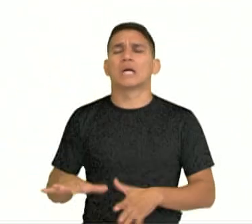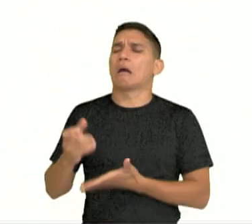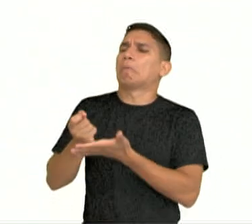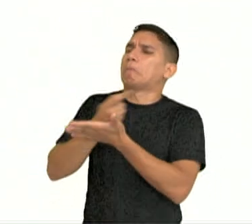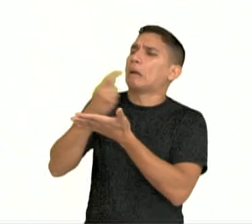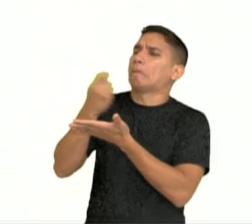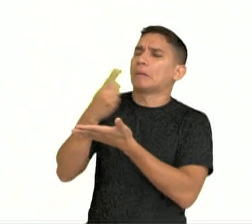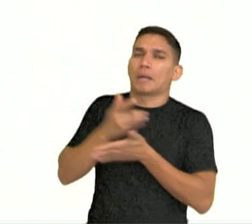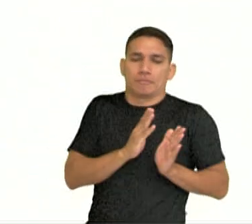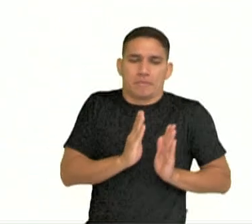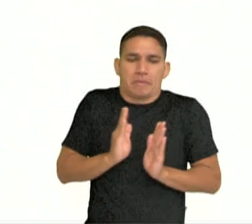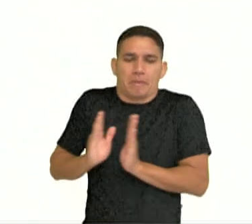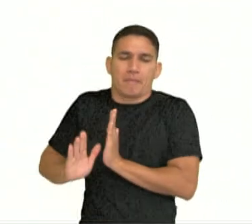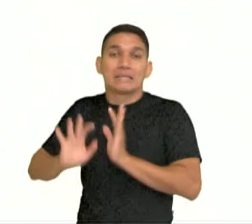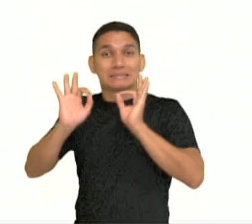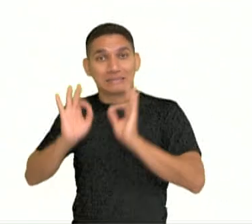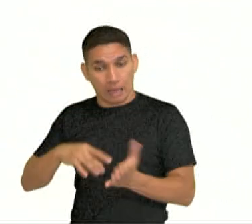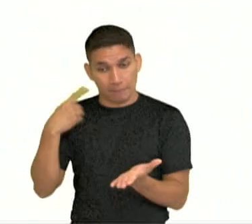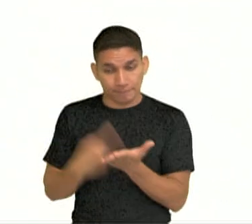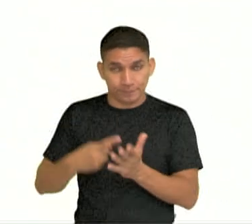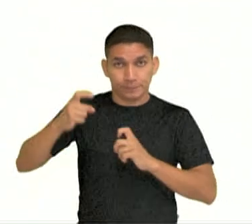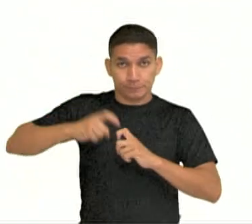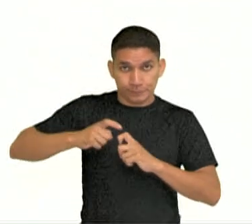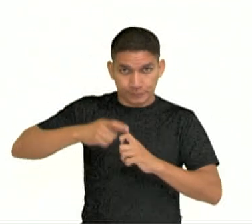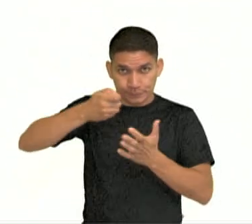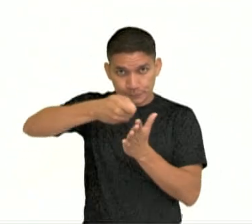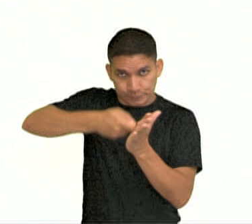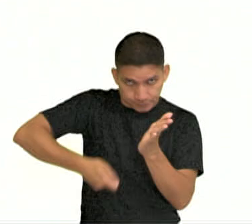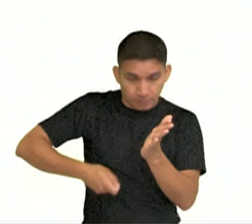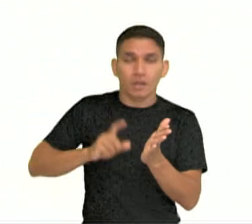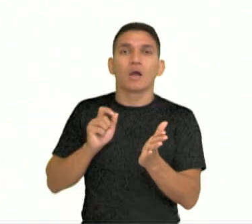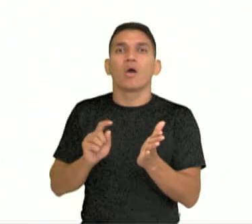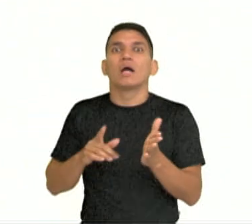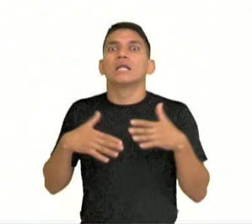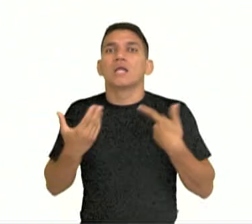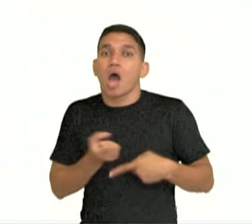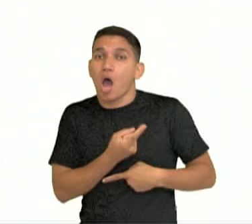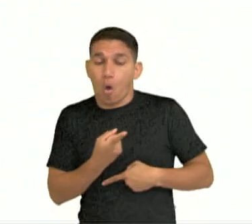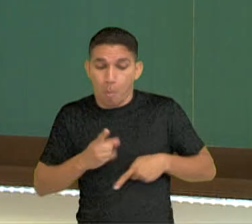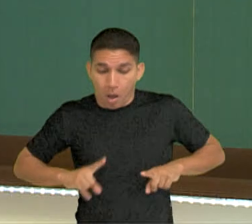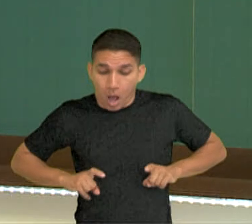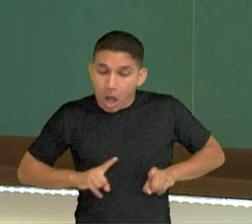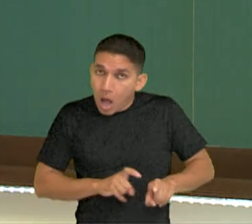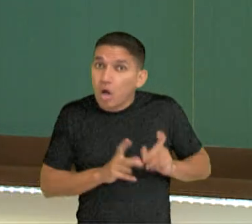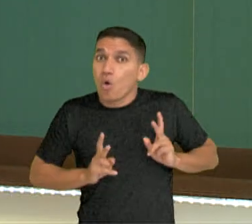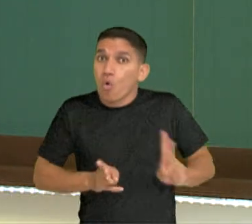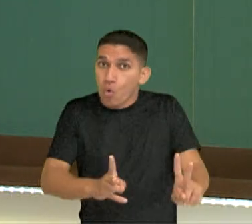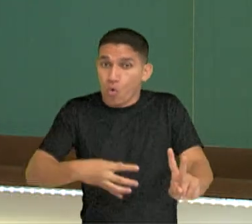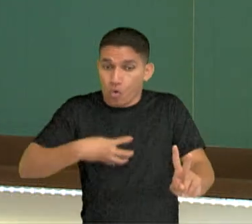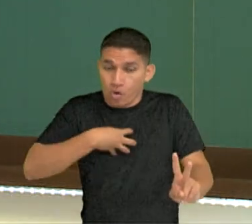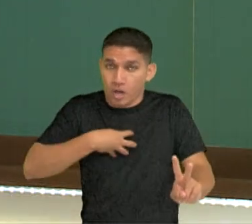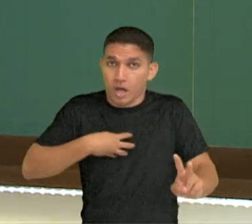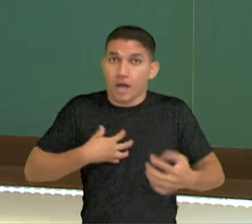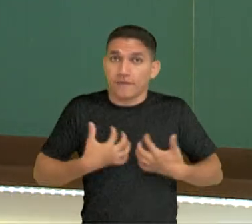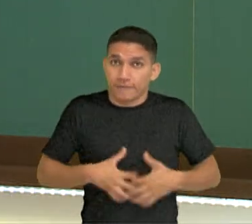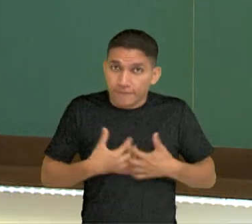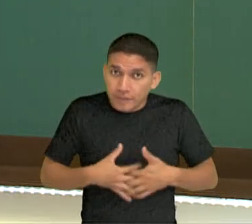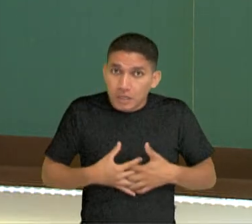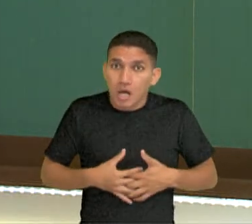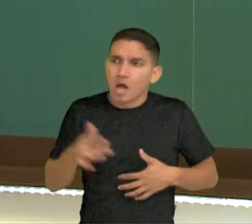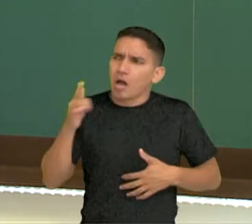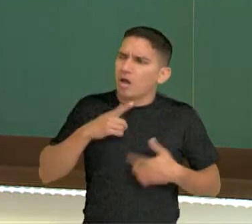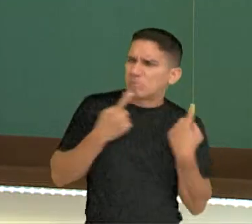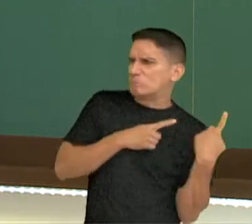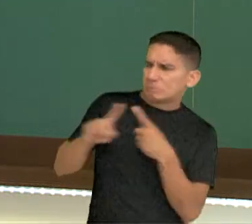os antibióticos corretamente. Então, por sua vez, as bactérias que sobram no organismo acabam se tornando resistentes a